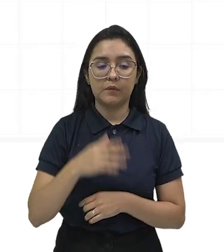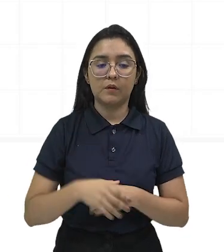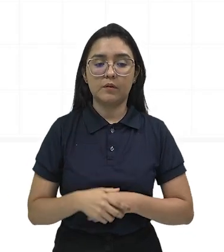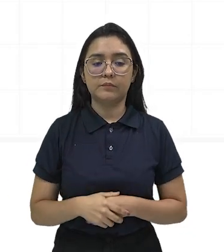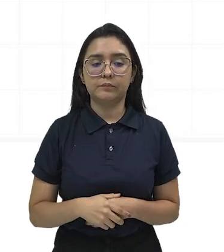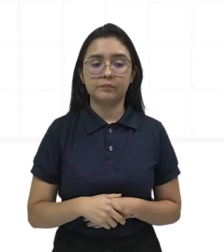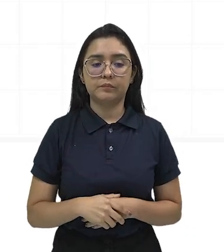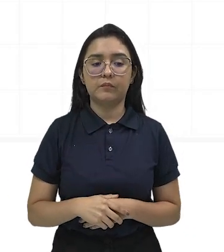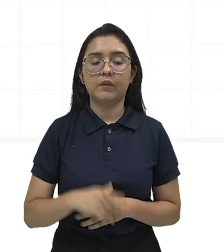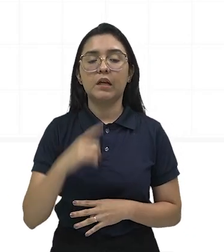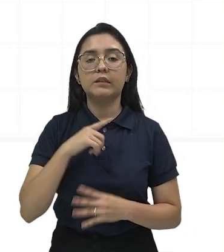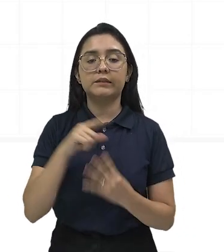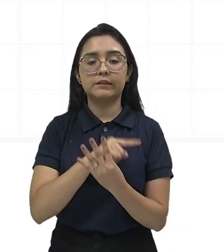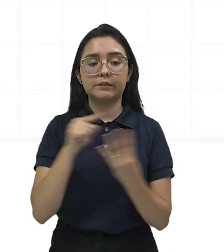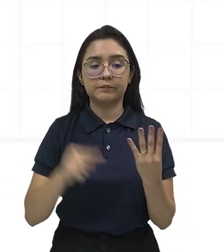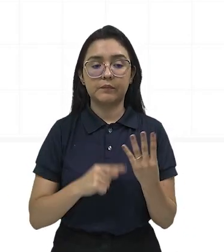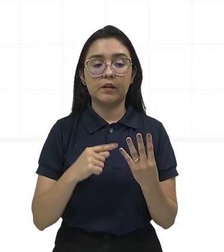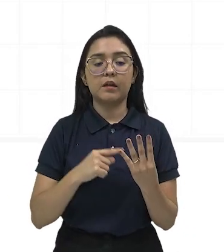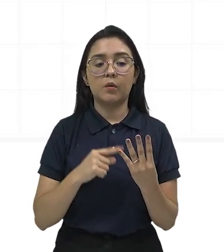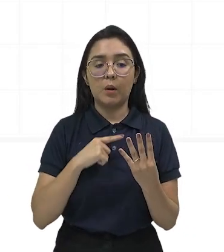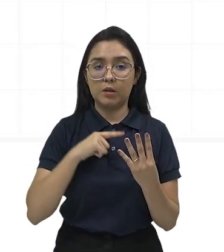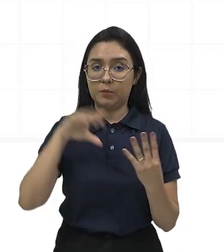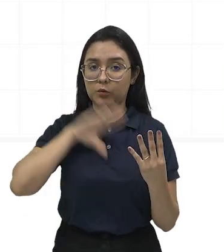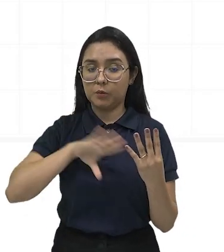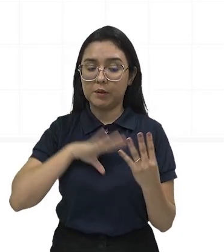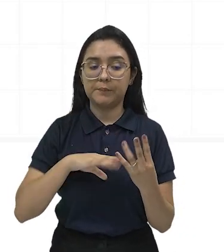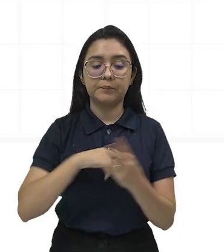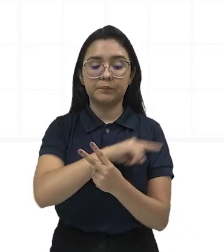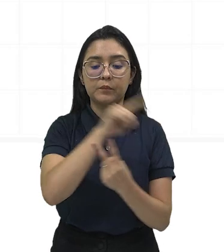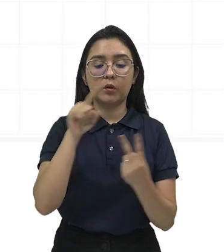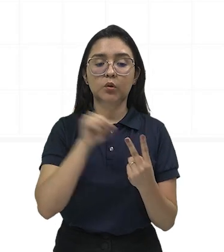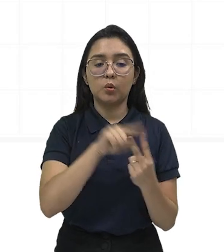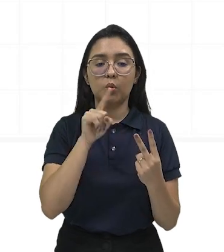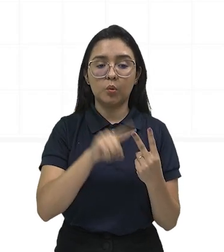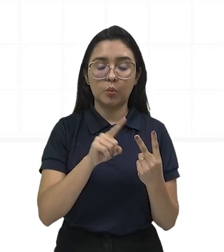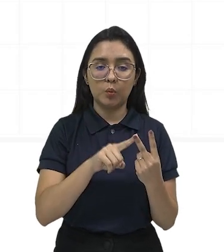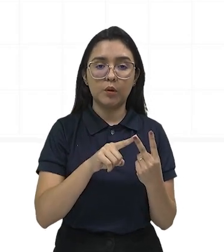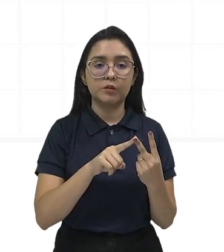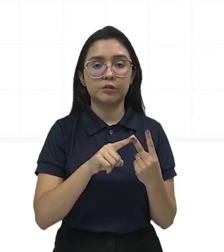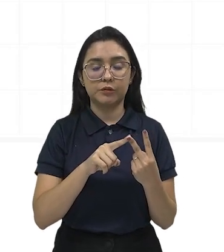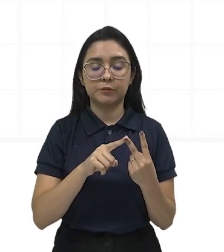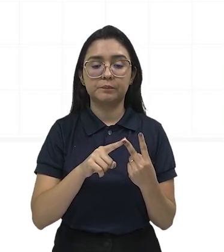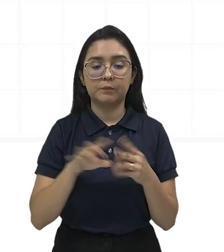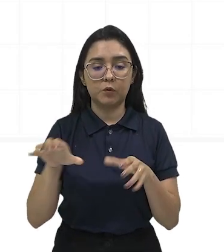certo? Ela tem 2 turmas de quê? De